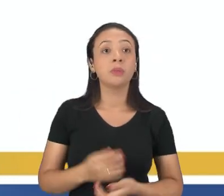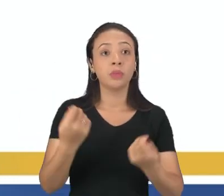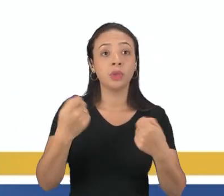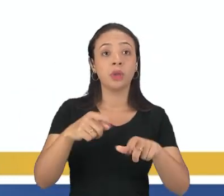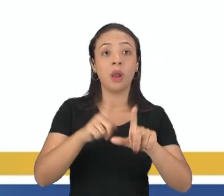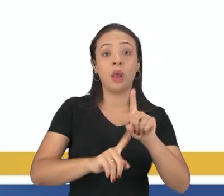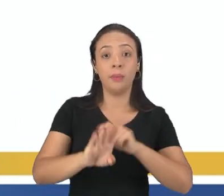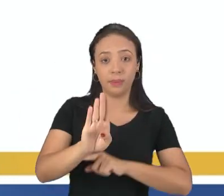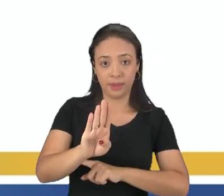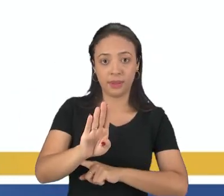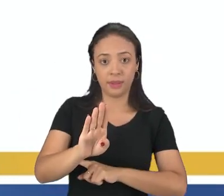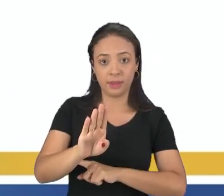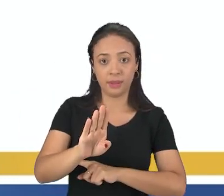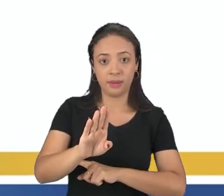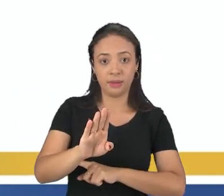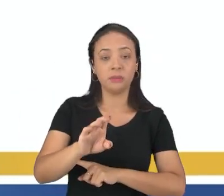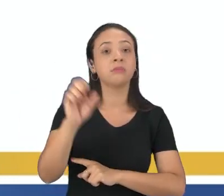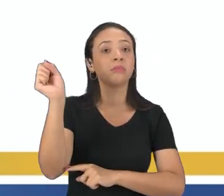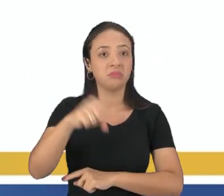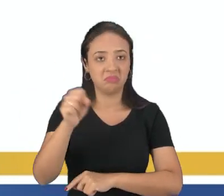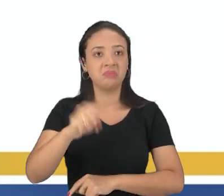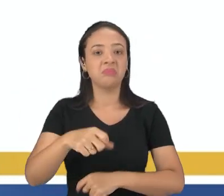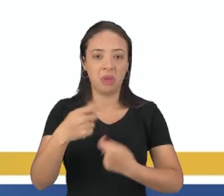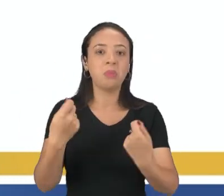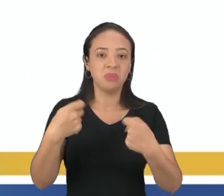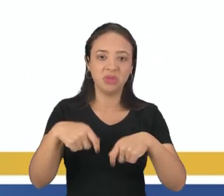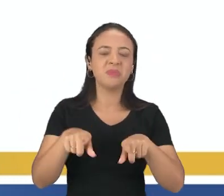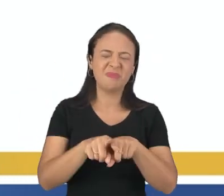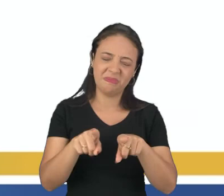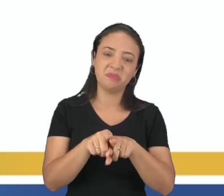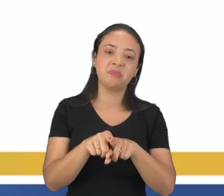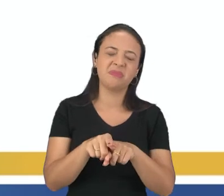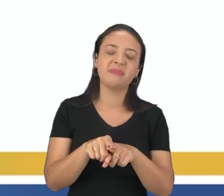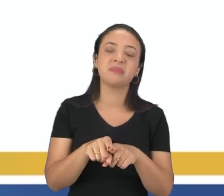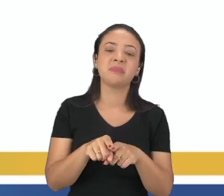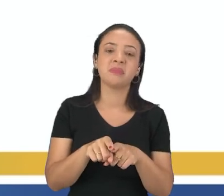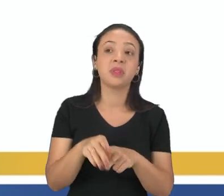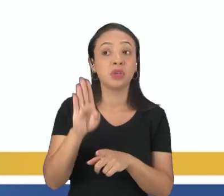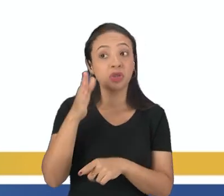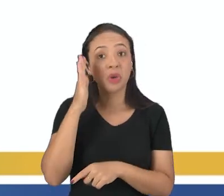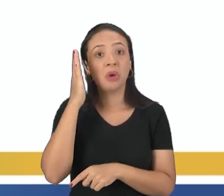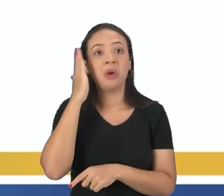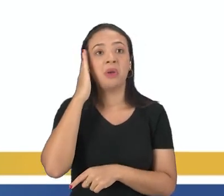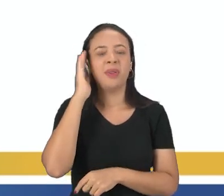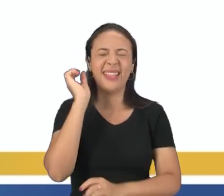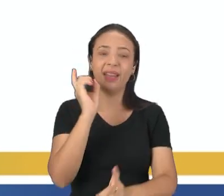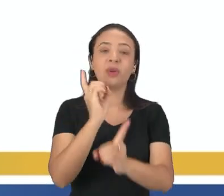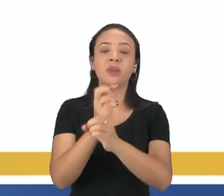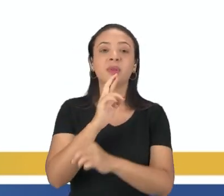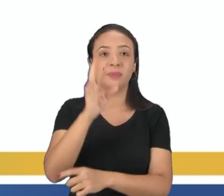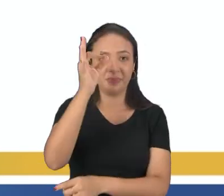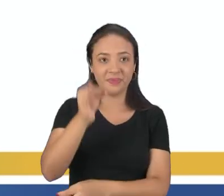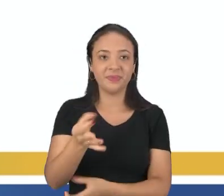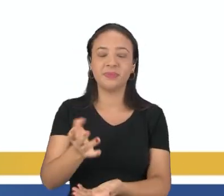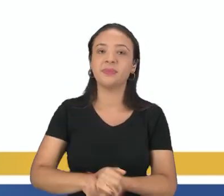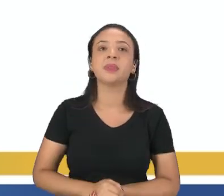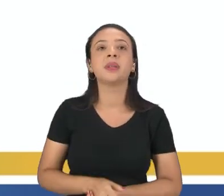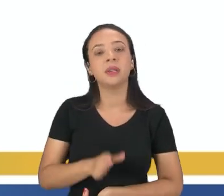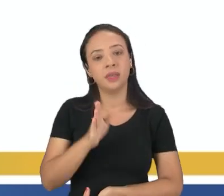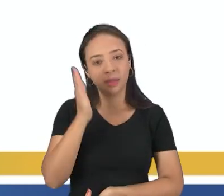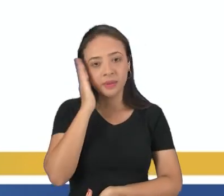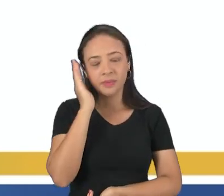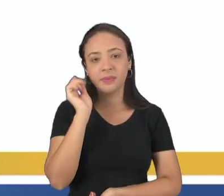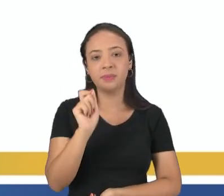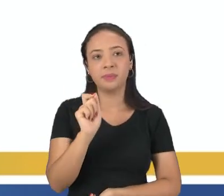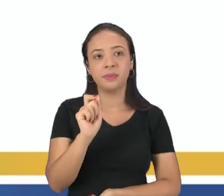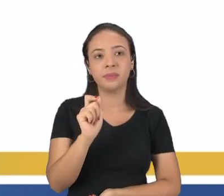B, 15 horas? Sim, diante de todas as informações que nós analisamos, a gente já encontra essa resposta, né? Então, nós sabemos que a